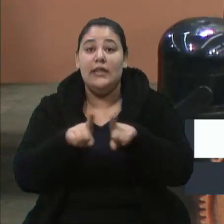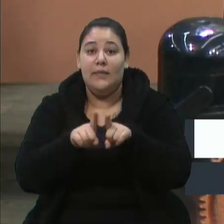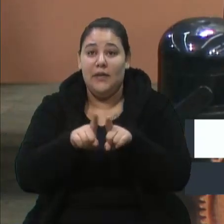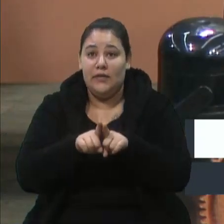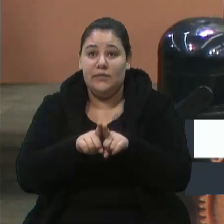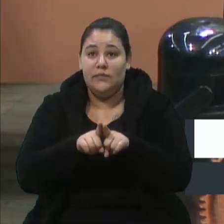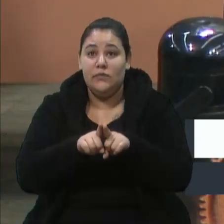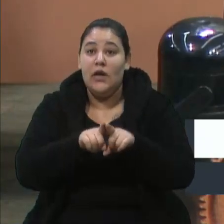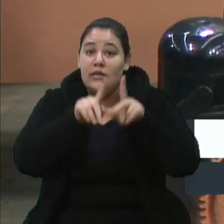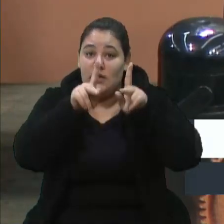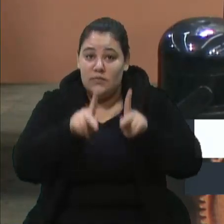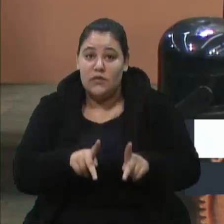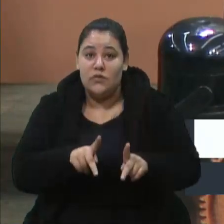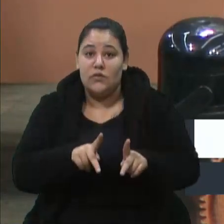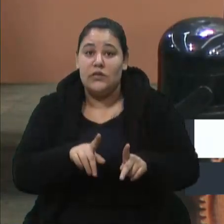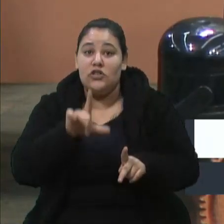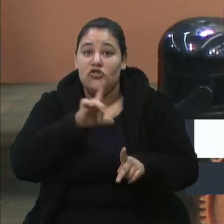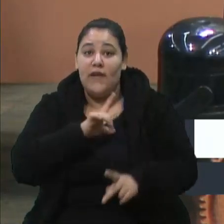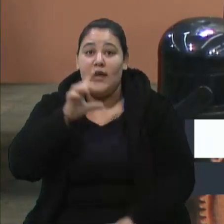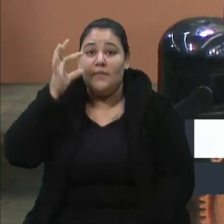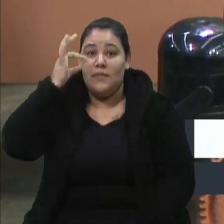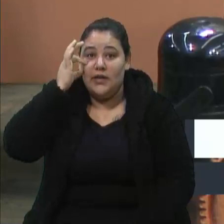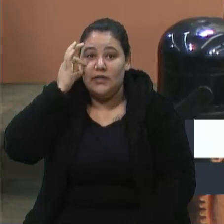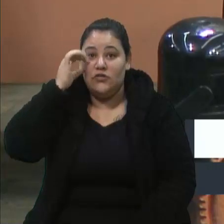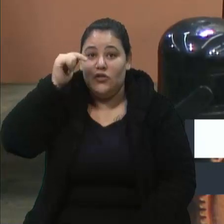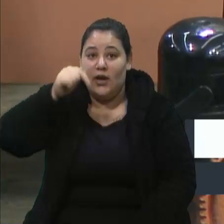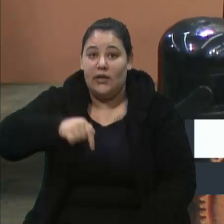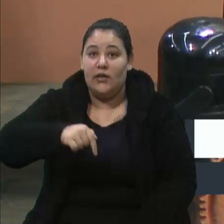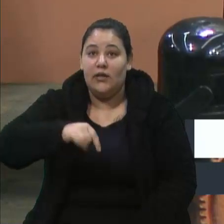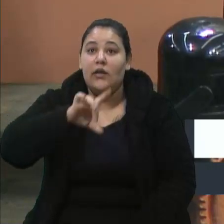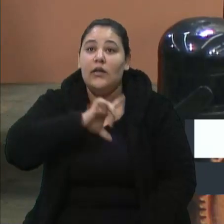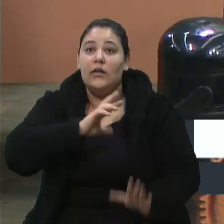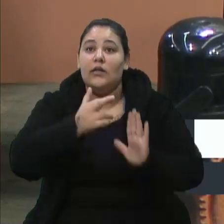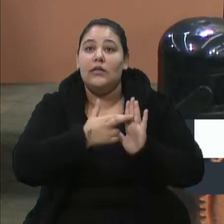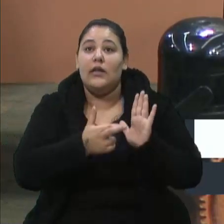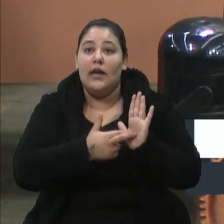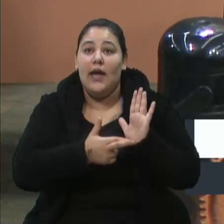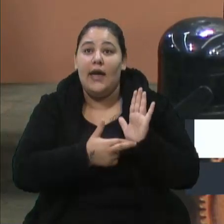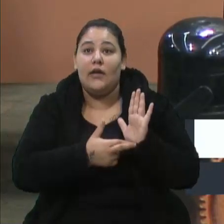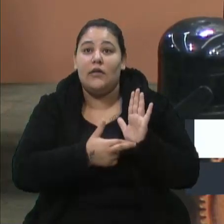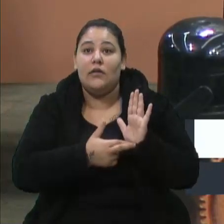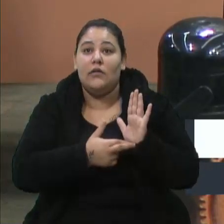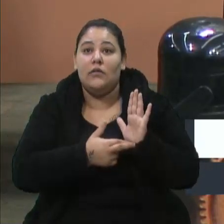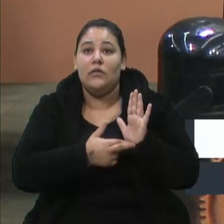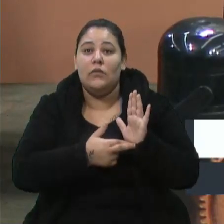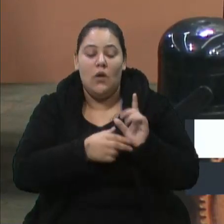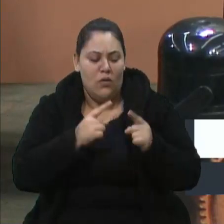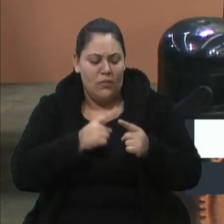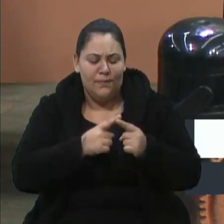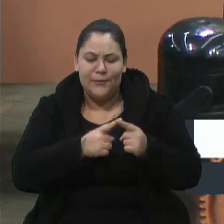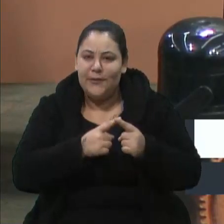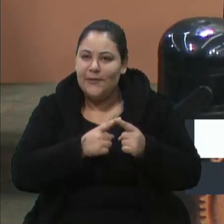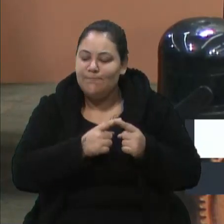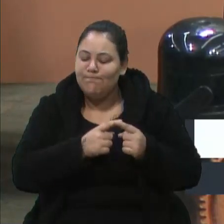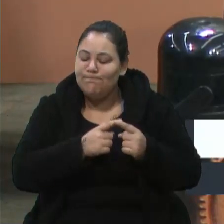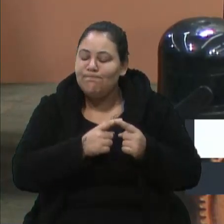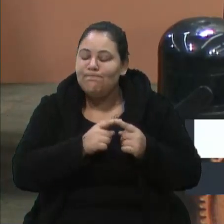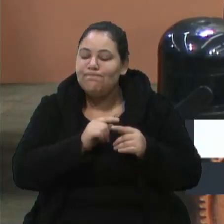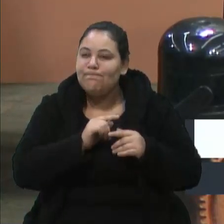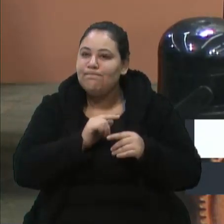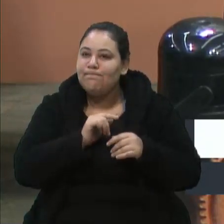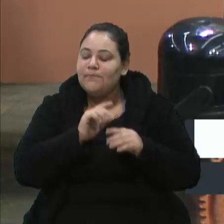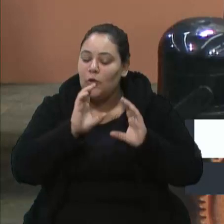também das pessoas que estiverem aqui presentes, ter um regramento. Porque a coisa está indo numa sintonia